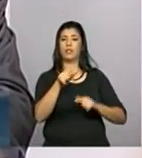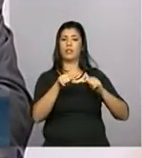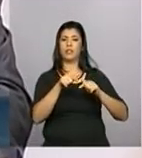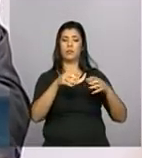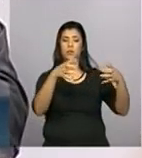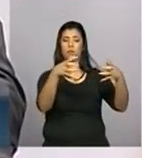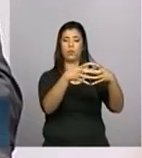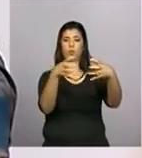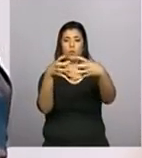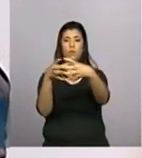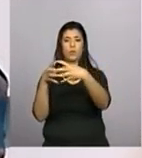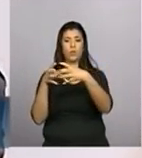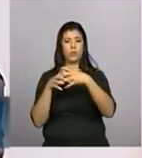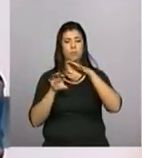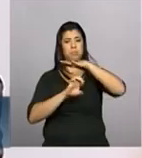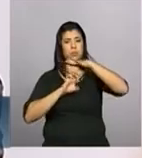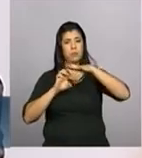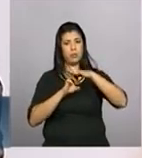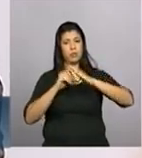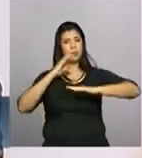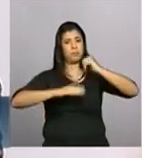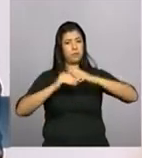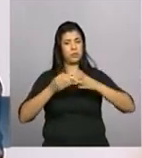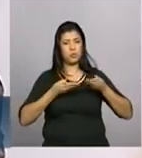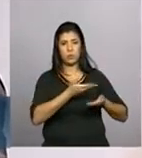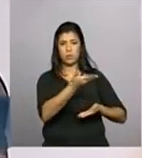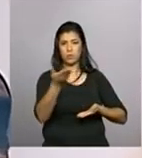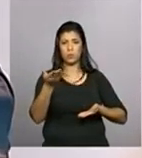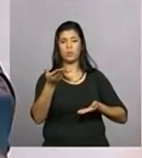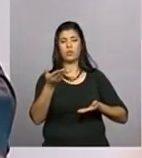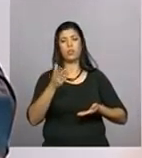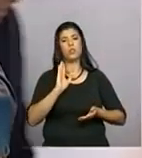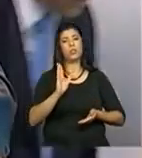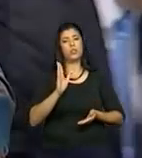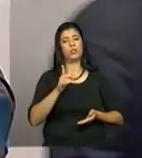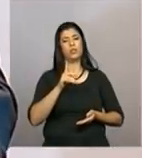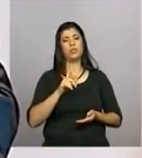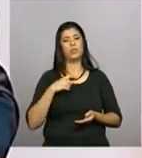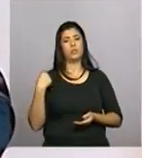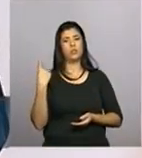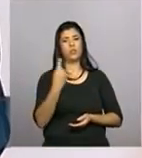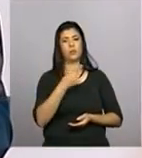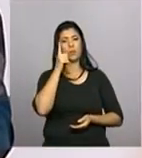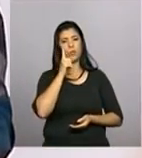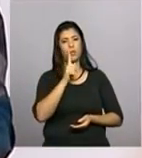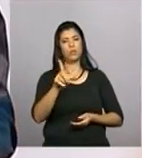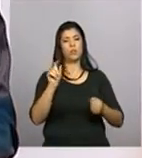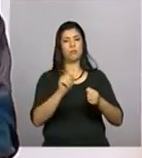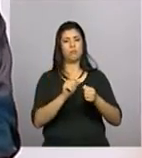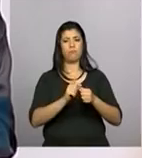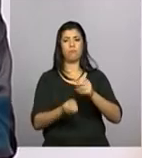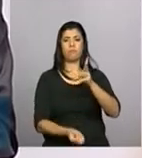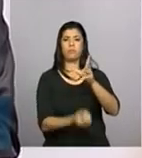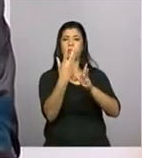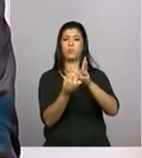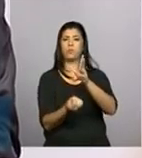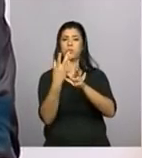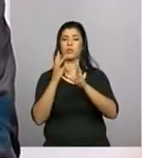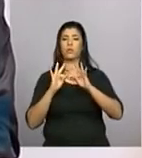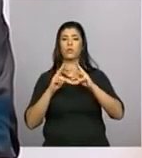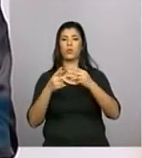trabalhadores, com esses empresários e com essas empresas, nós conseguimos fazer realizar